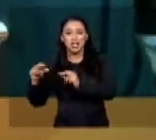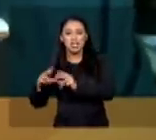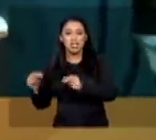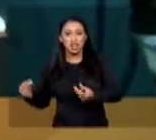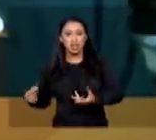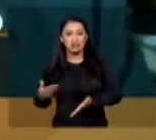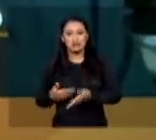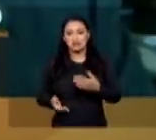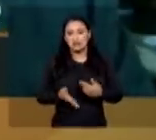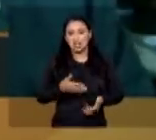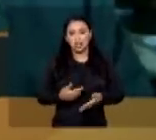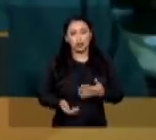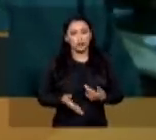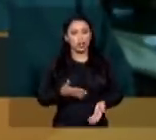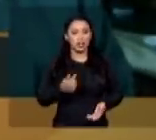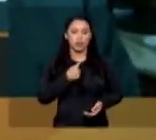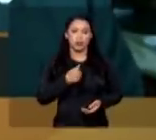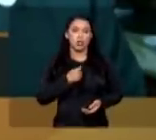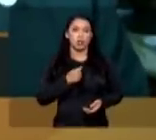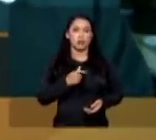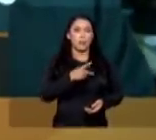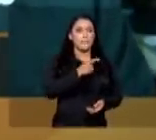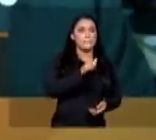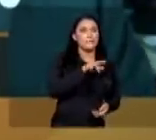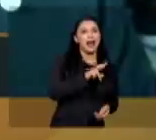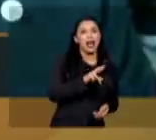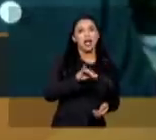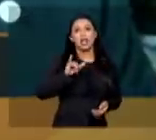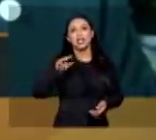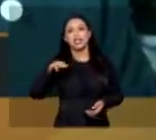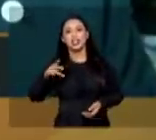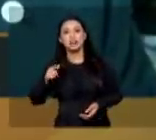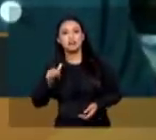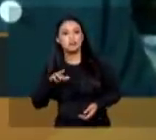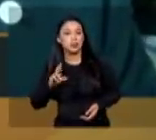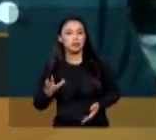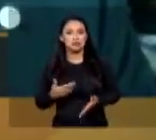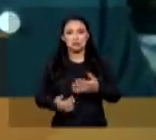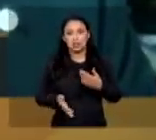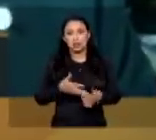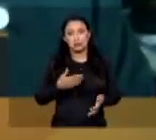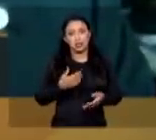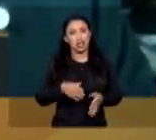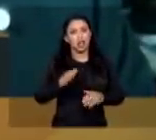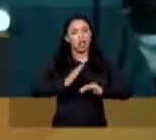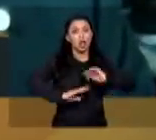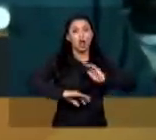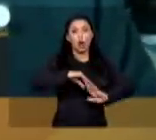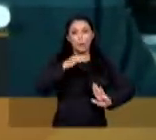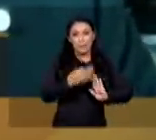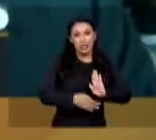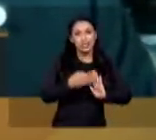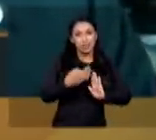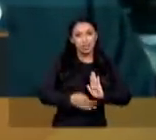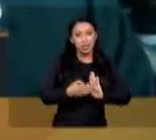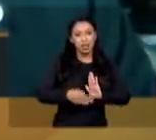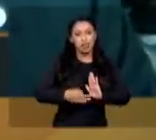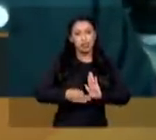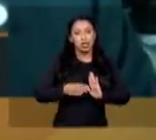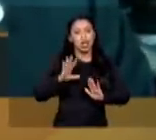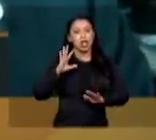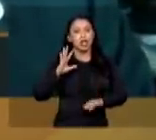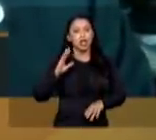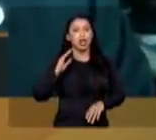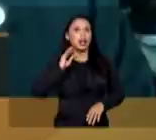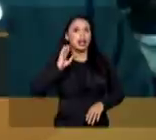eu não posso adotar o par ou ímpar. Então, eu continuo convencido de que competente é o juiz